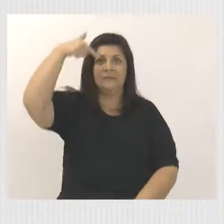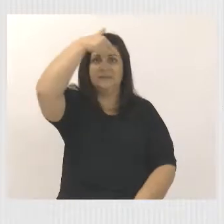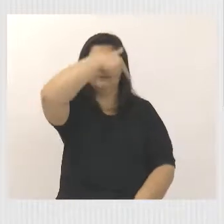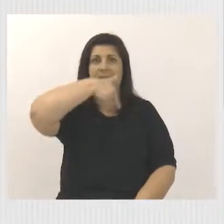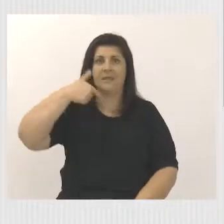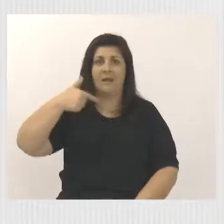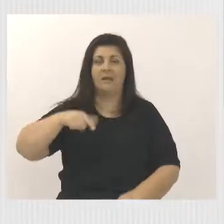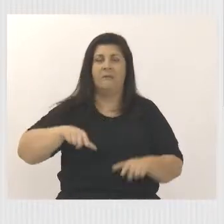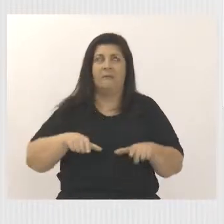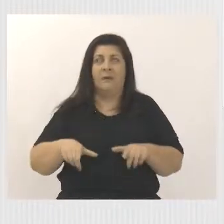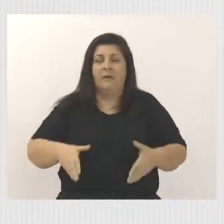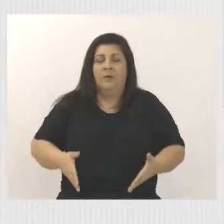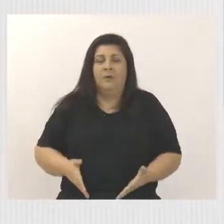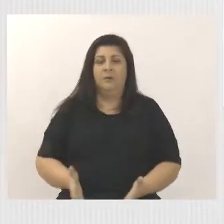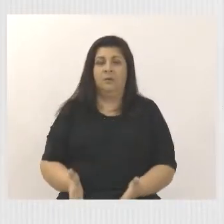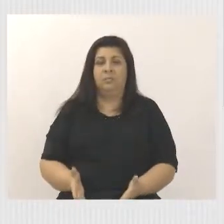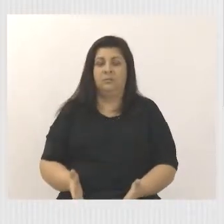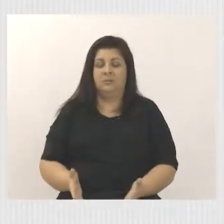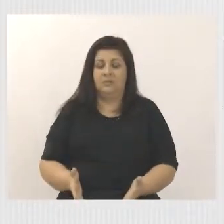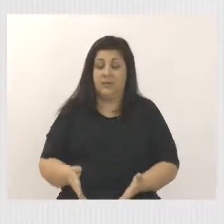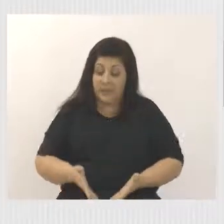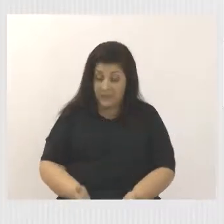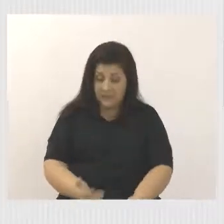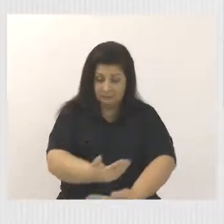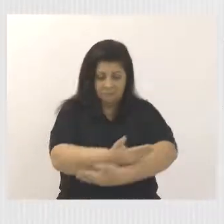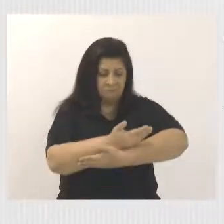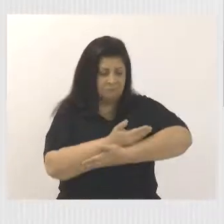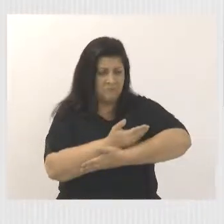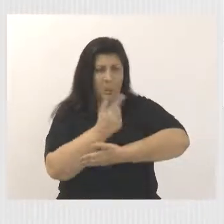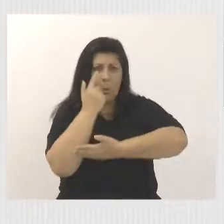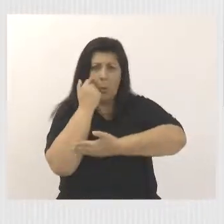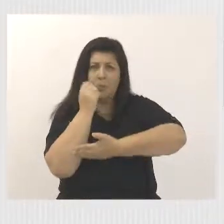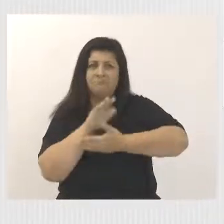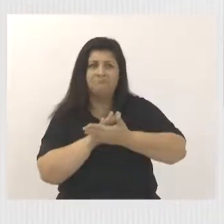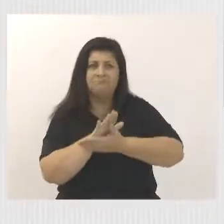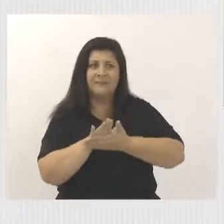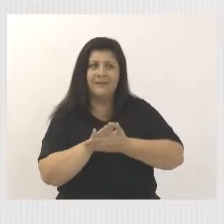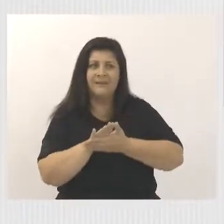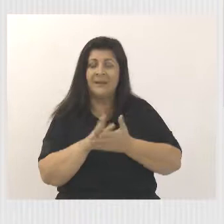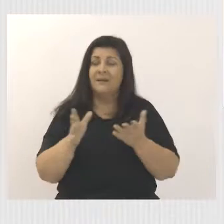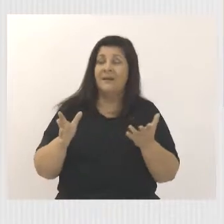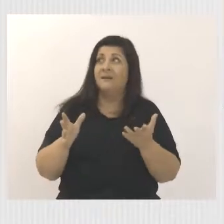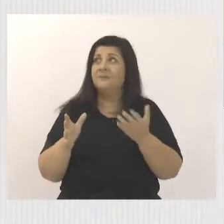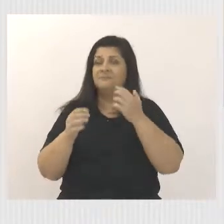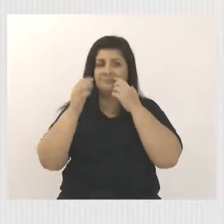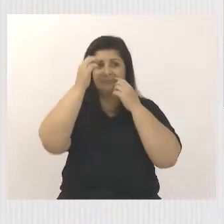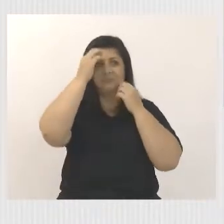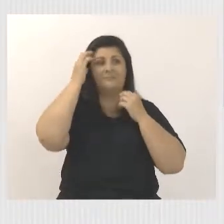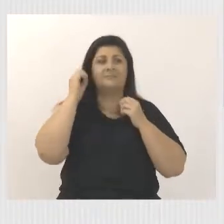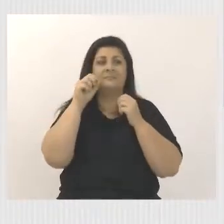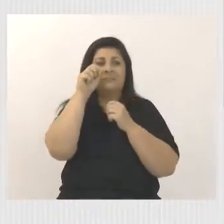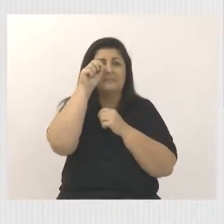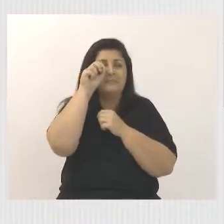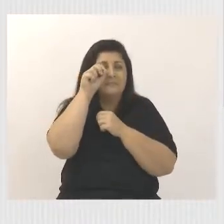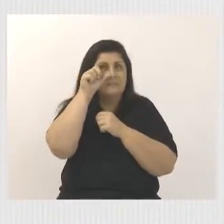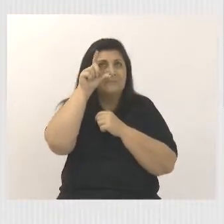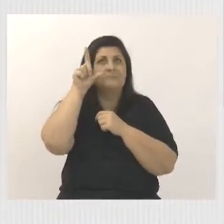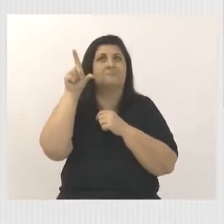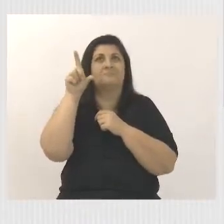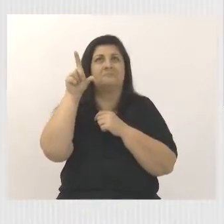veio para os meus braços e nem chorou. Demorou a entender que tinha nascido. Quando abriu os olhos para a